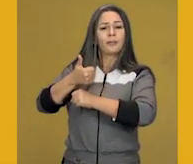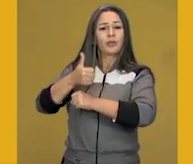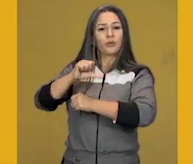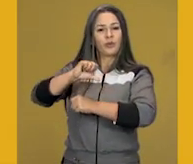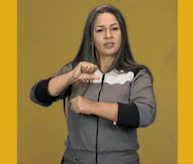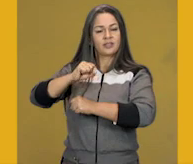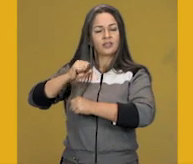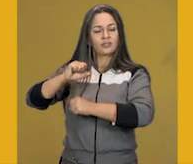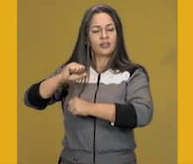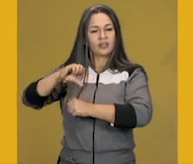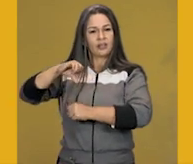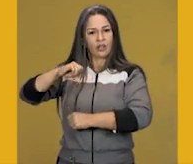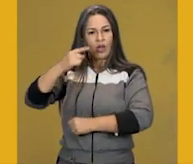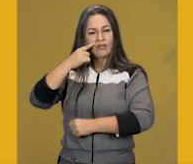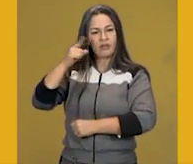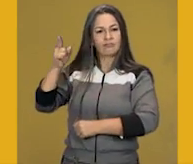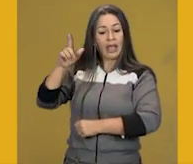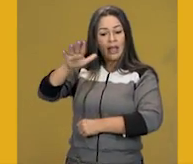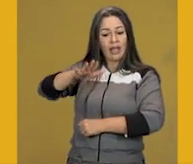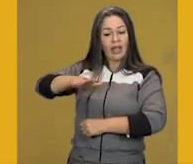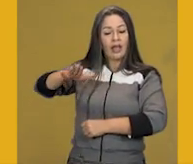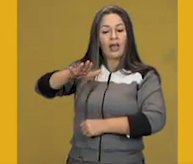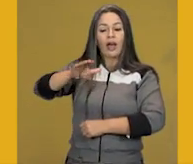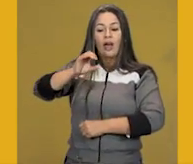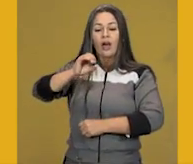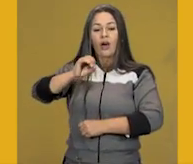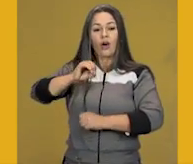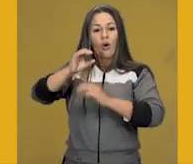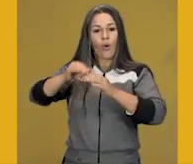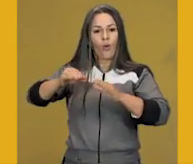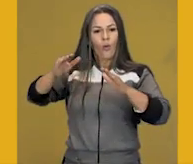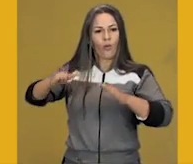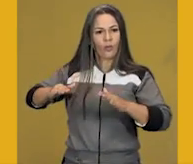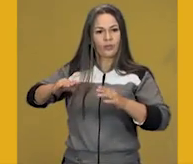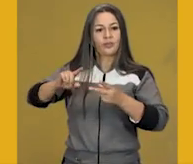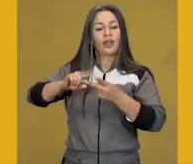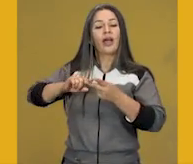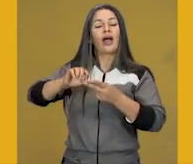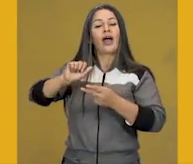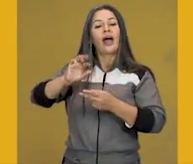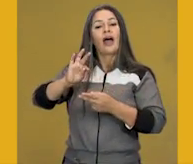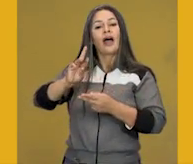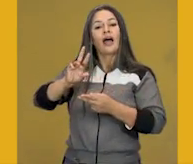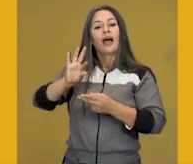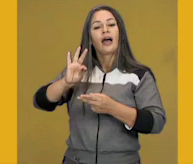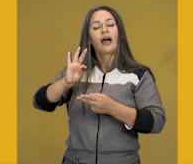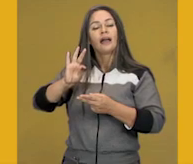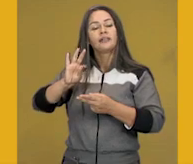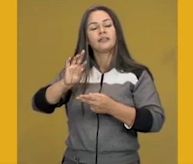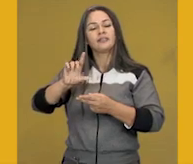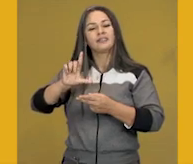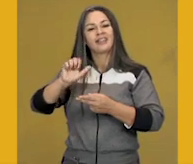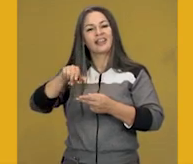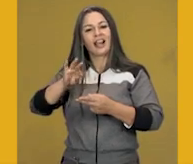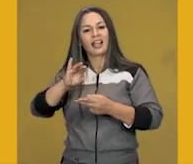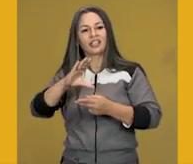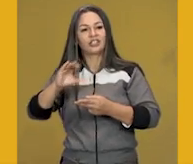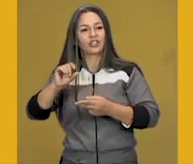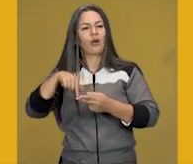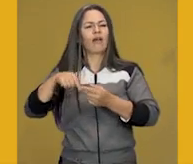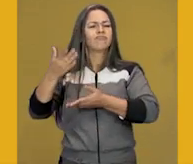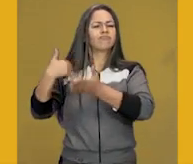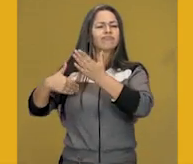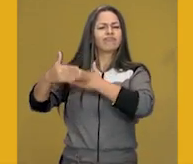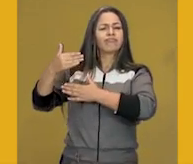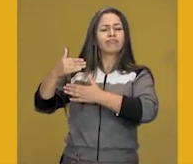assim: o Mediterrâneo é o oceano do passado, o Atlântico é o oceano do presente e o Pacífico o oceano do futuro. O que